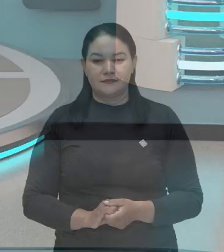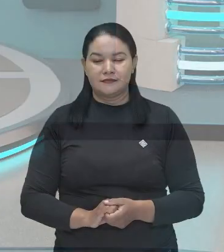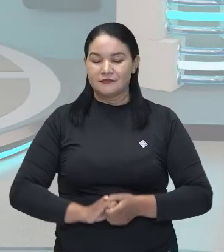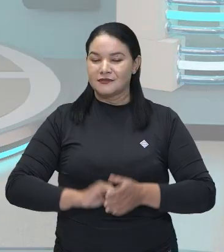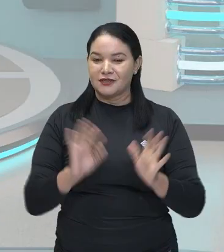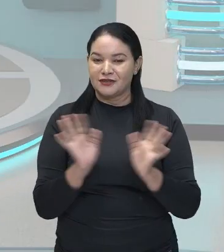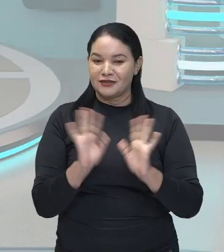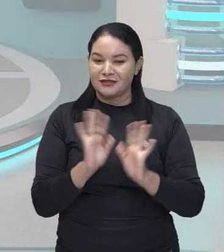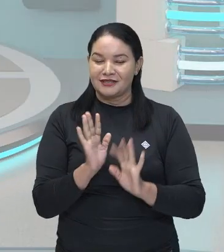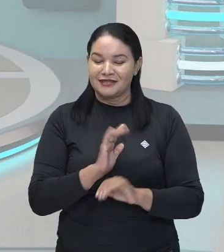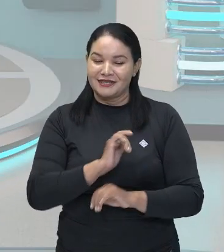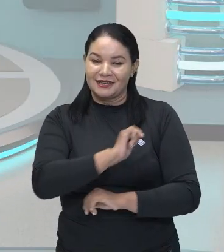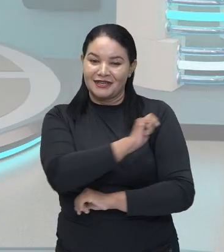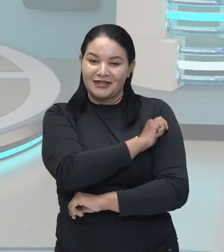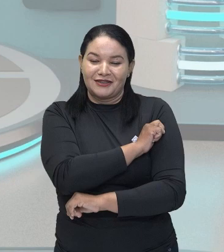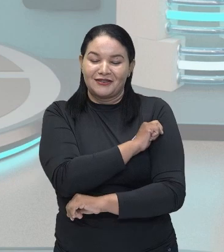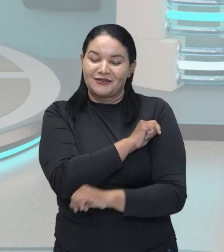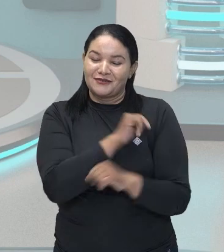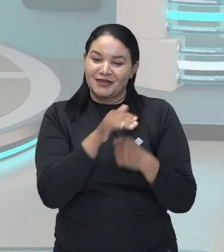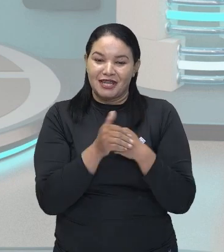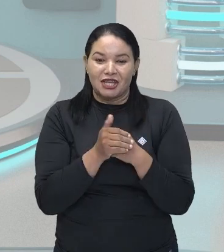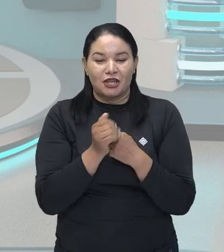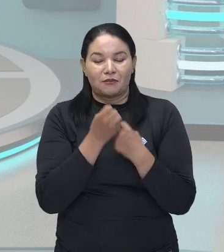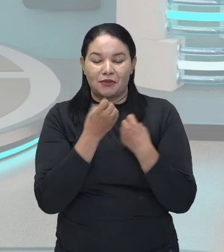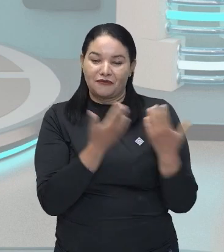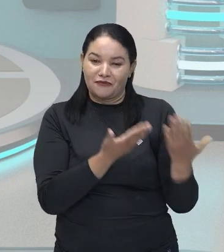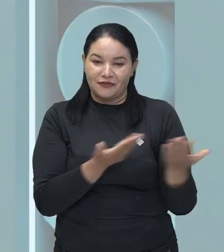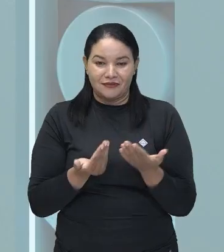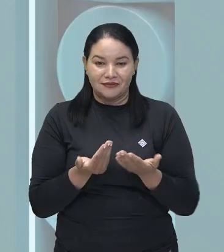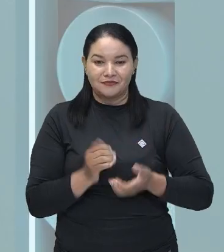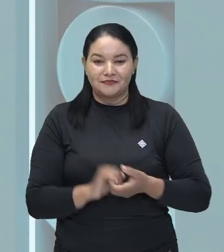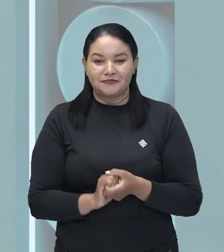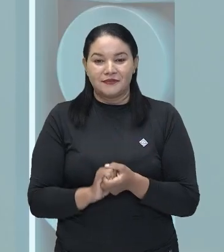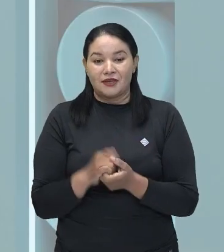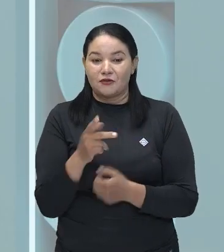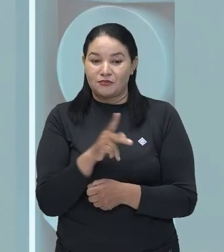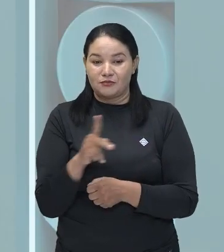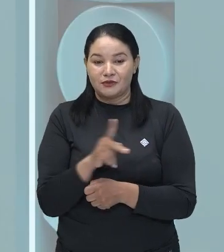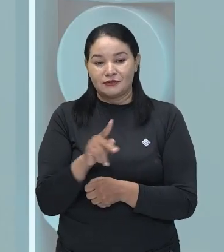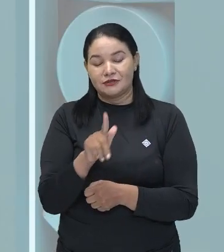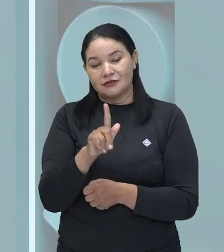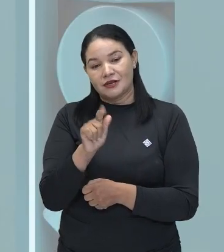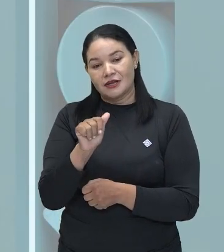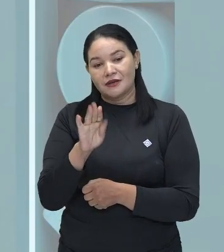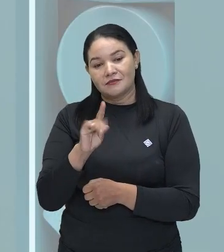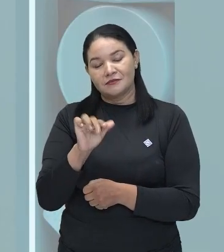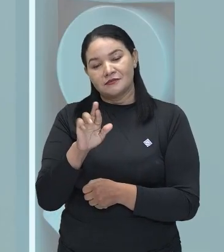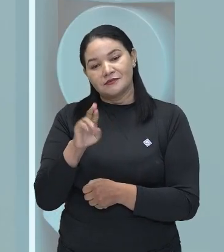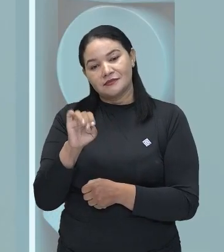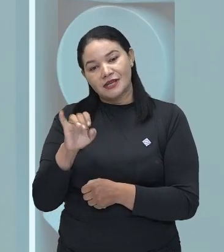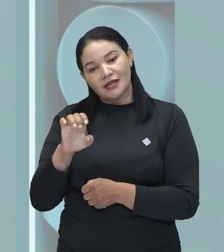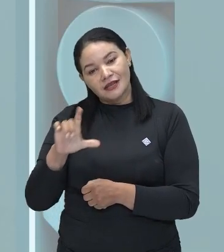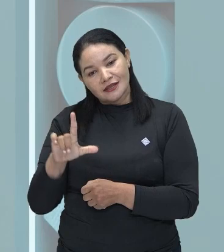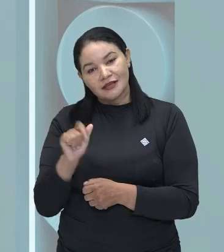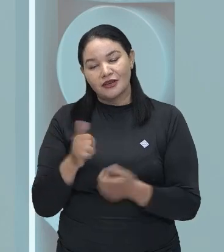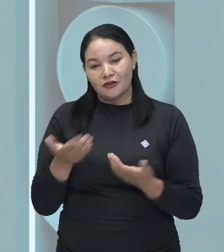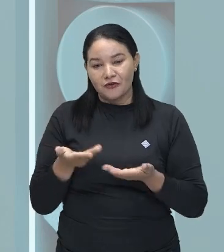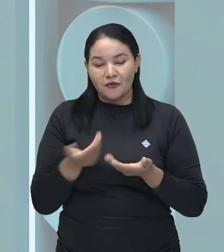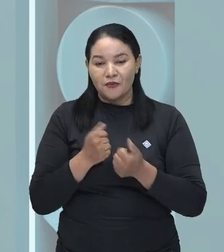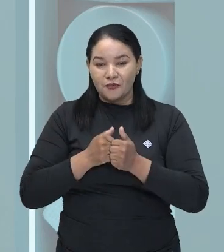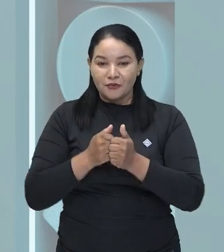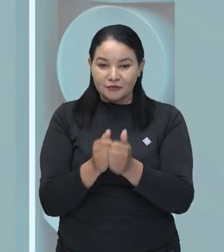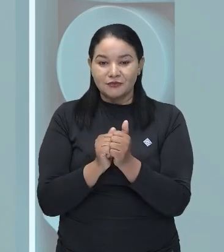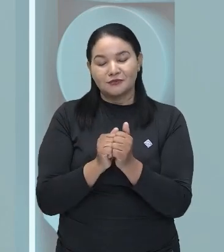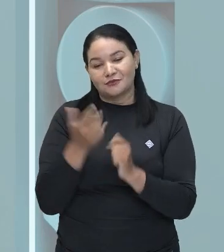Olá, meus artistas queridos, sejam bem-vindos. Eu sou a professora Gabriela e estou acompanhando vocês nesta jornada pelo mundo